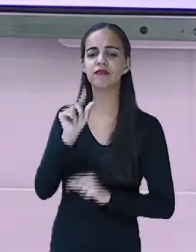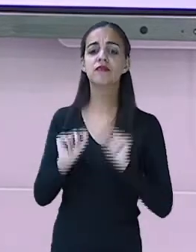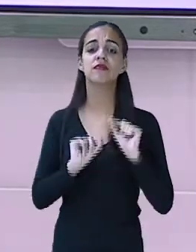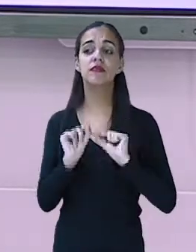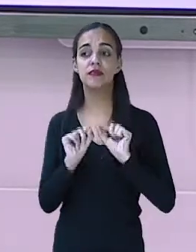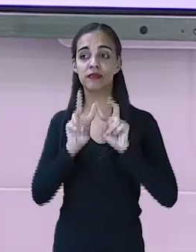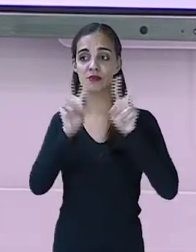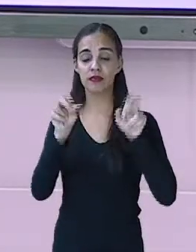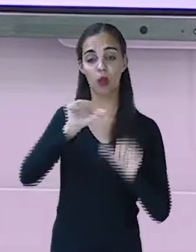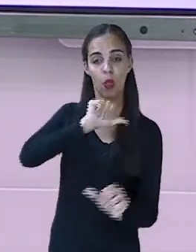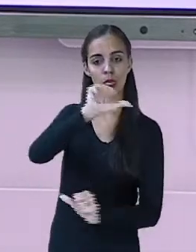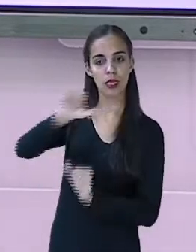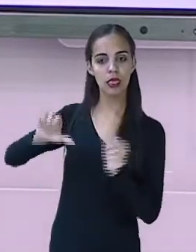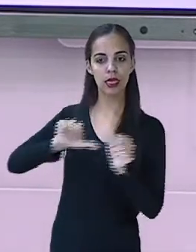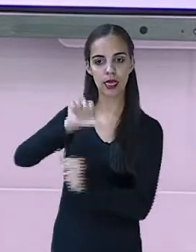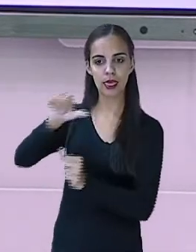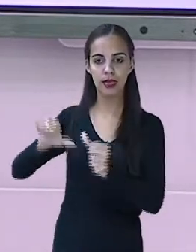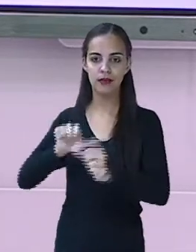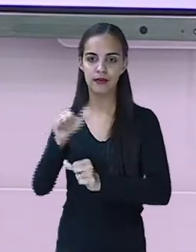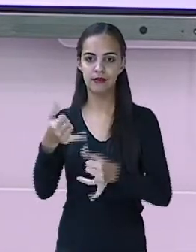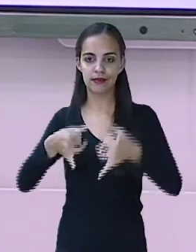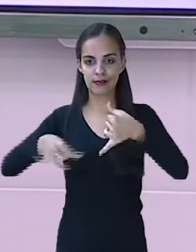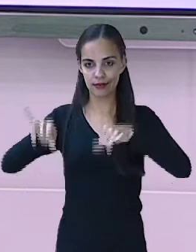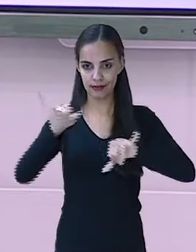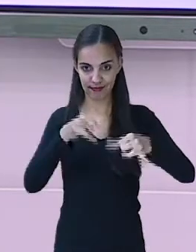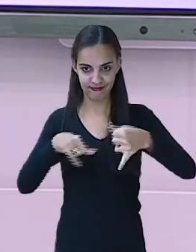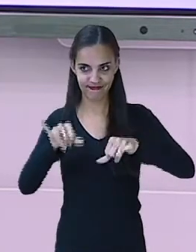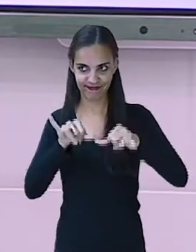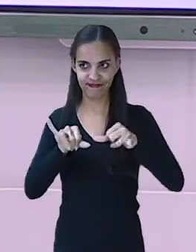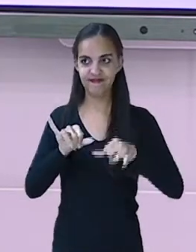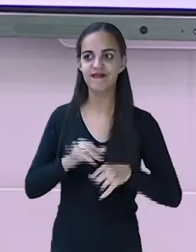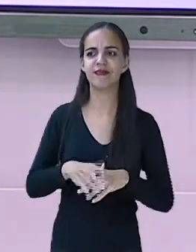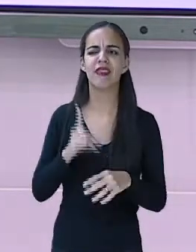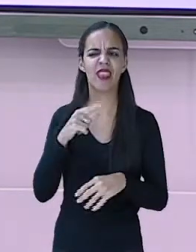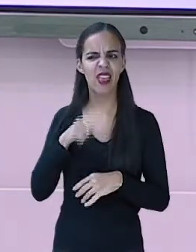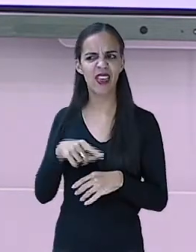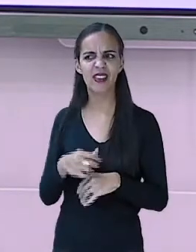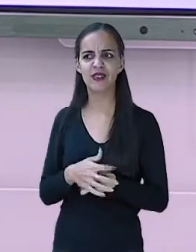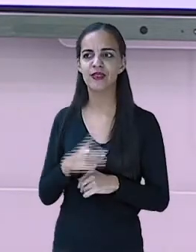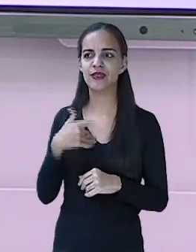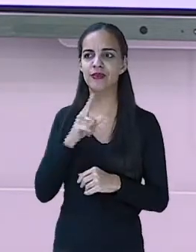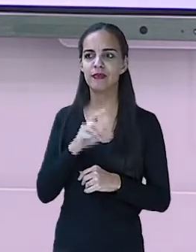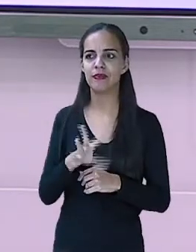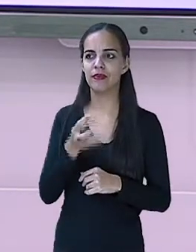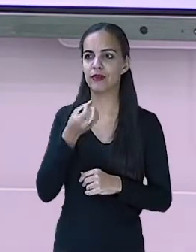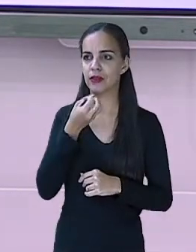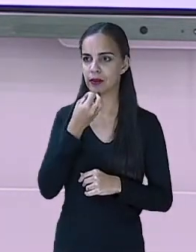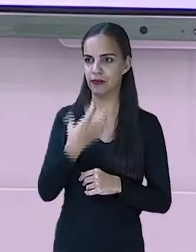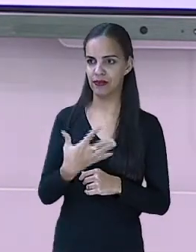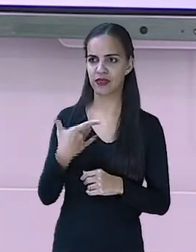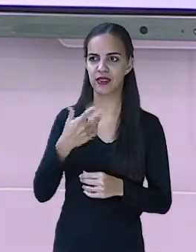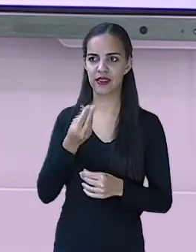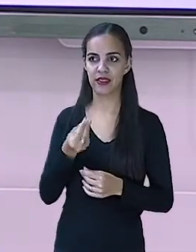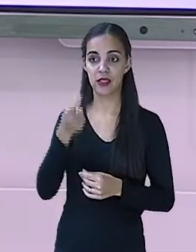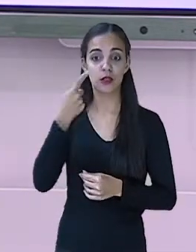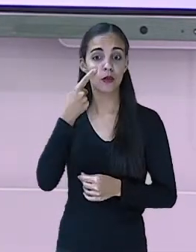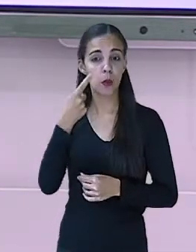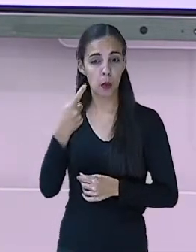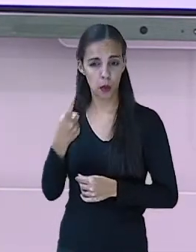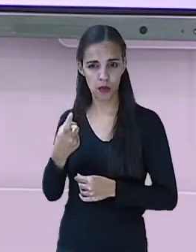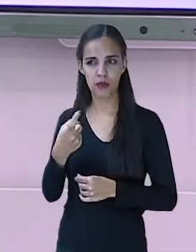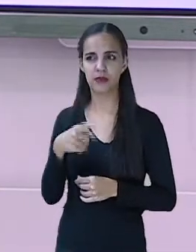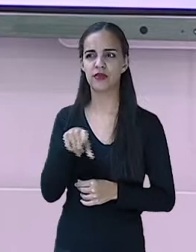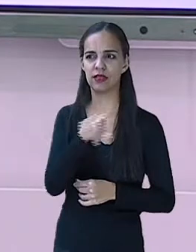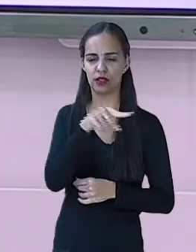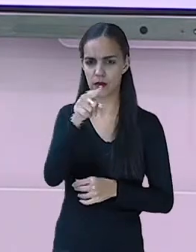sobre transformações químicas isto mesmo assunto muito interessante